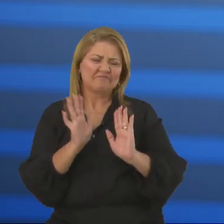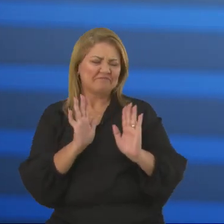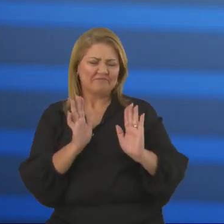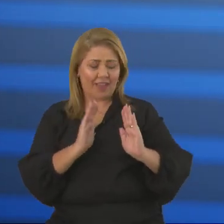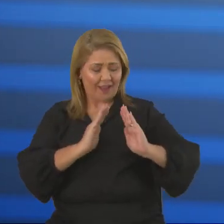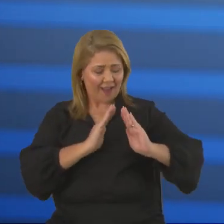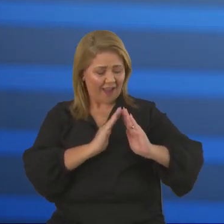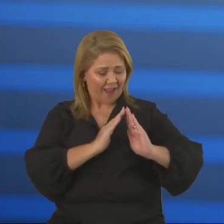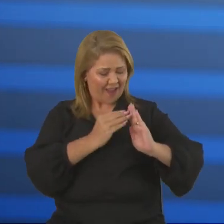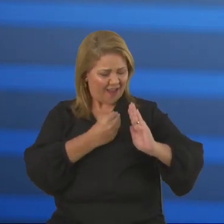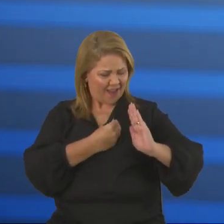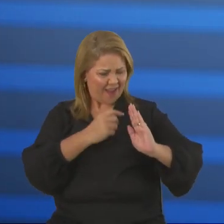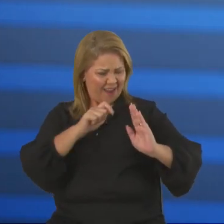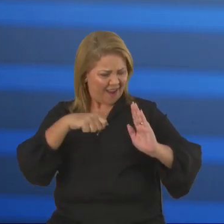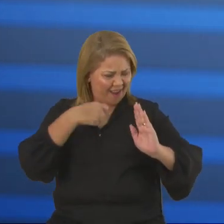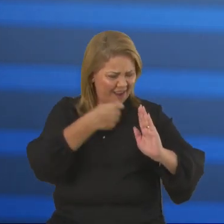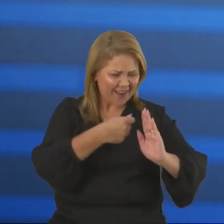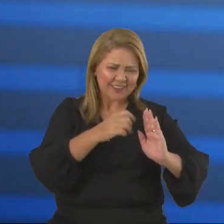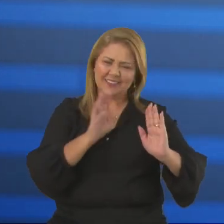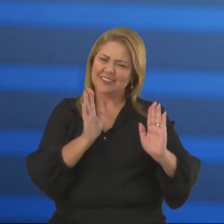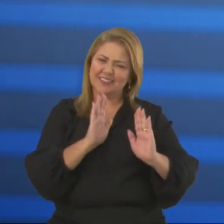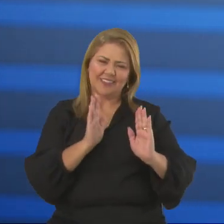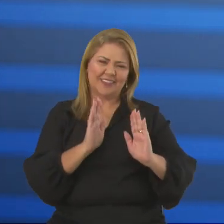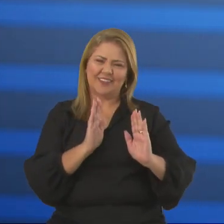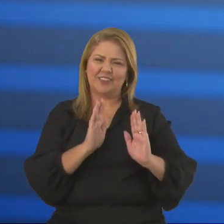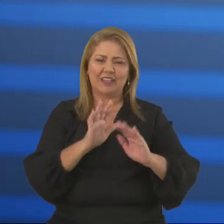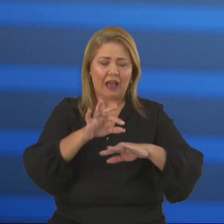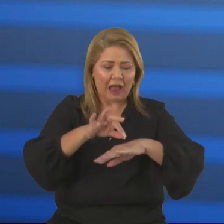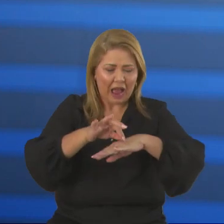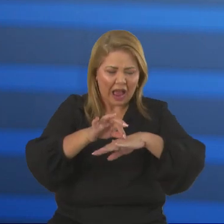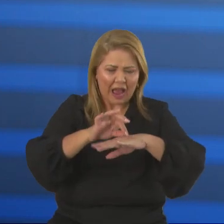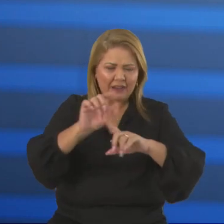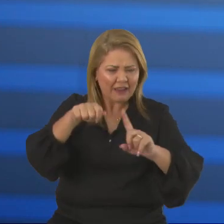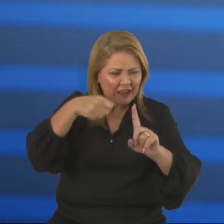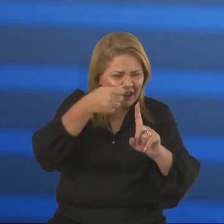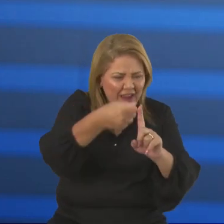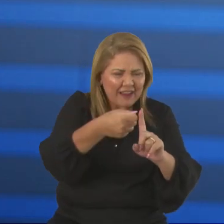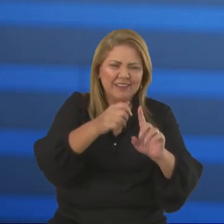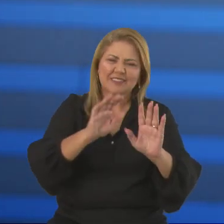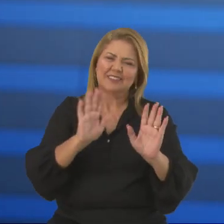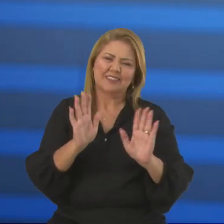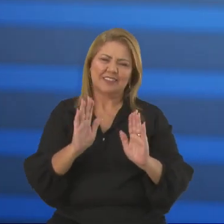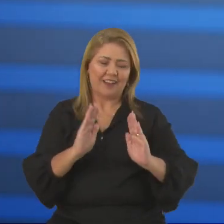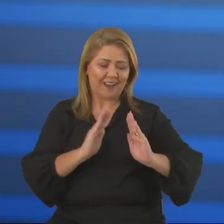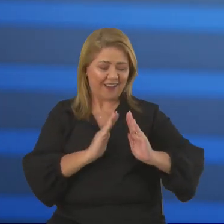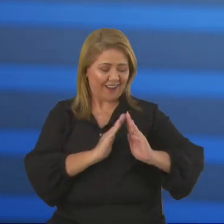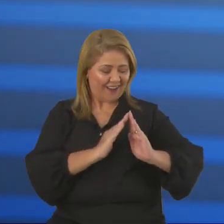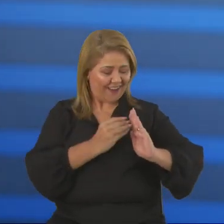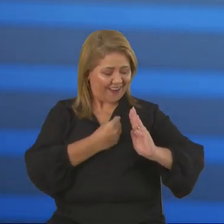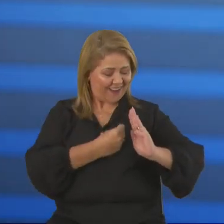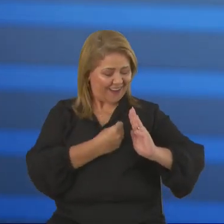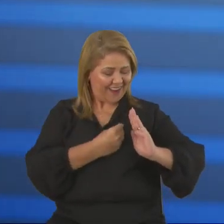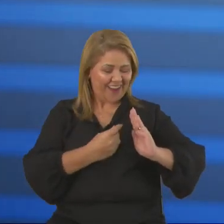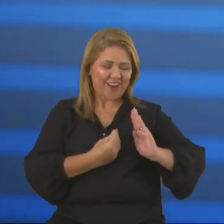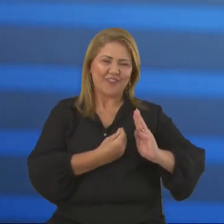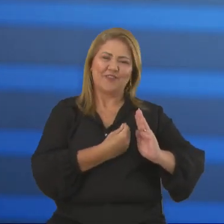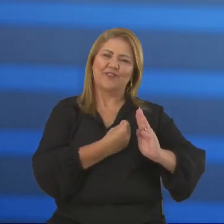te define, sua carne não te define, você é seu próprio